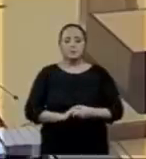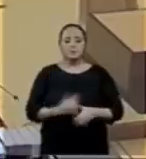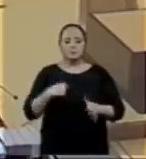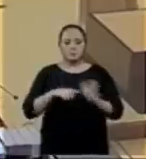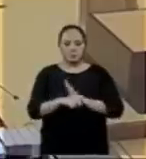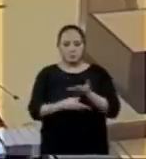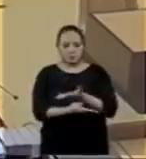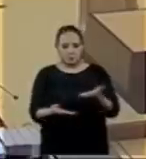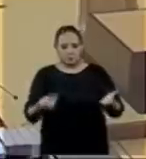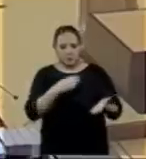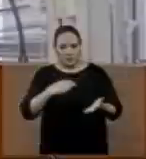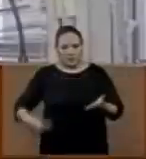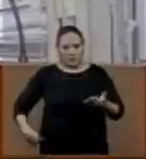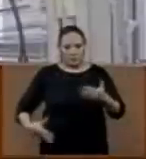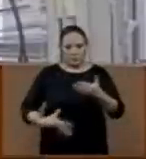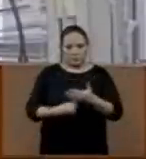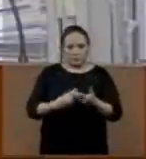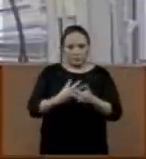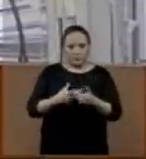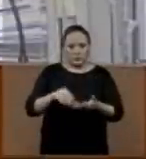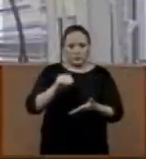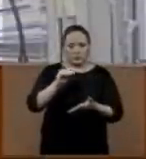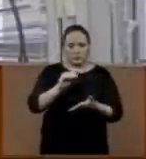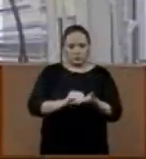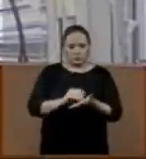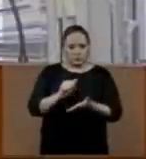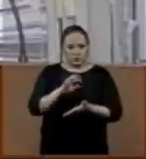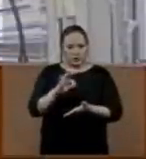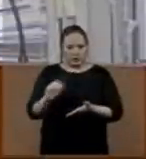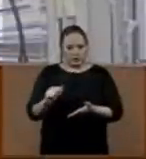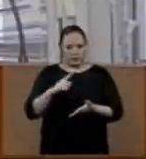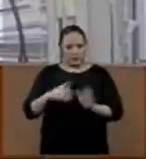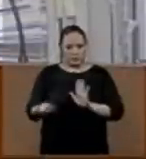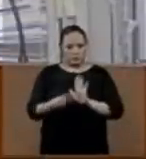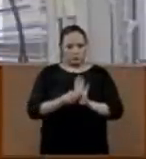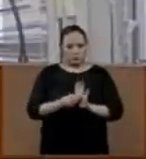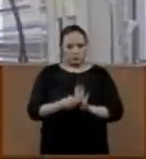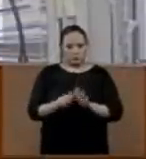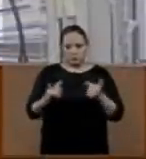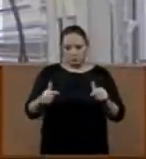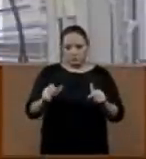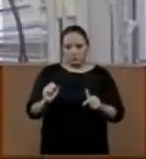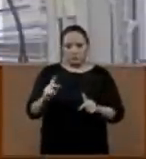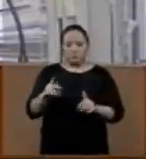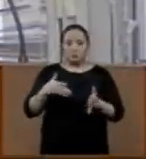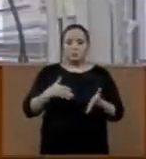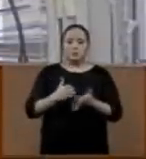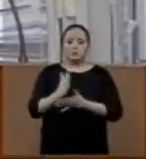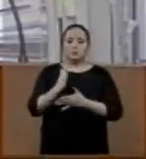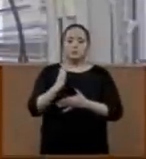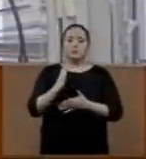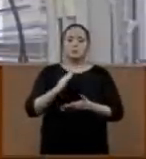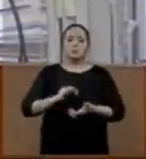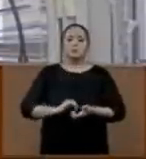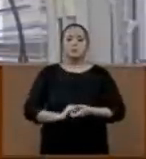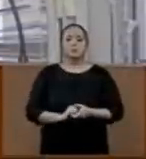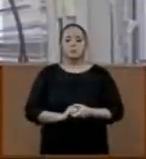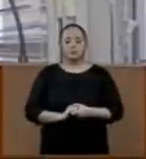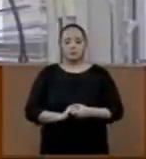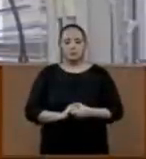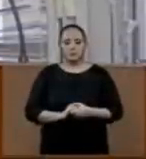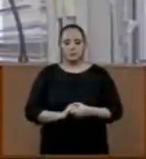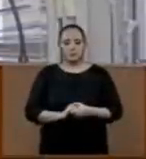Indago, senhores ministros, se há alguma retificação, anotação, verificação a fazer na ata. Não havendo, declaro-a